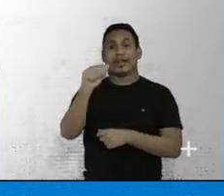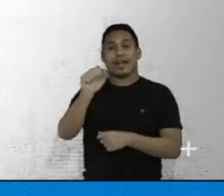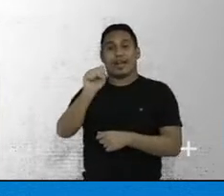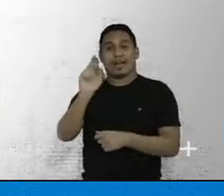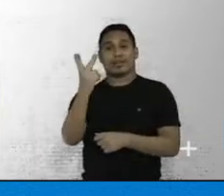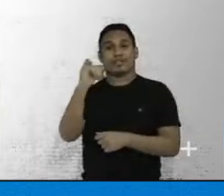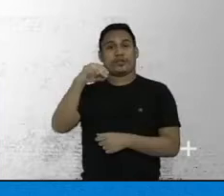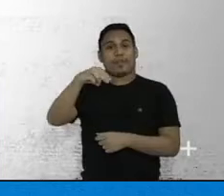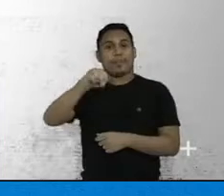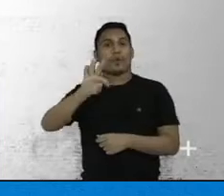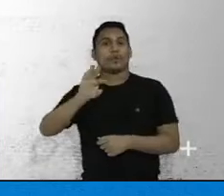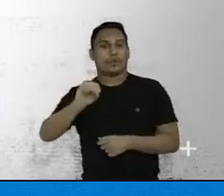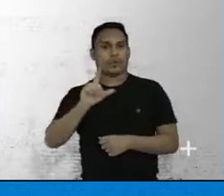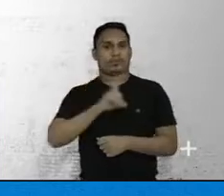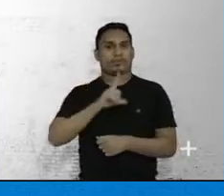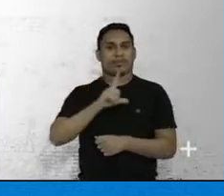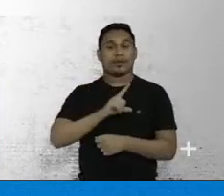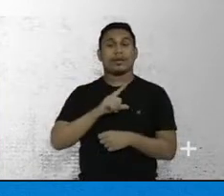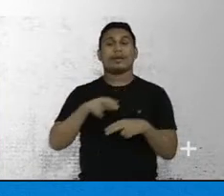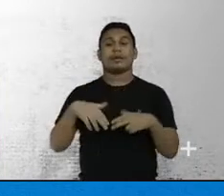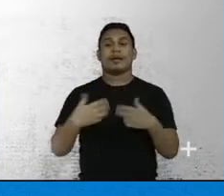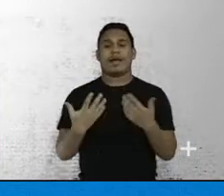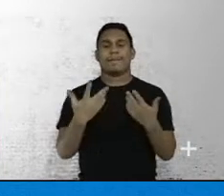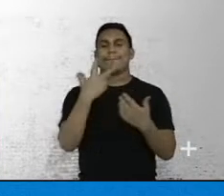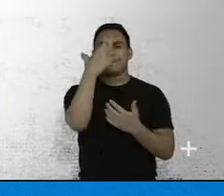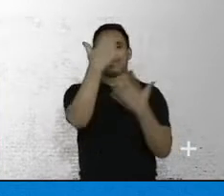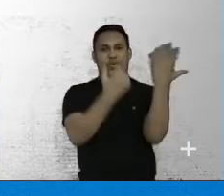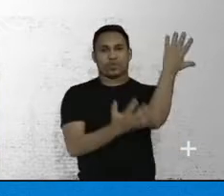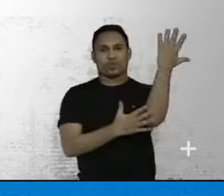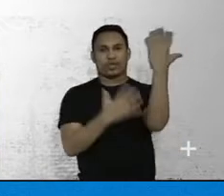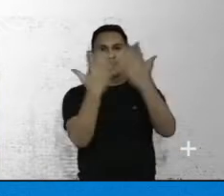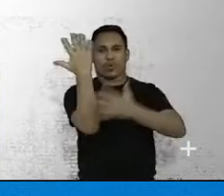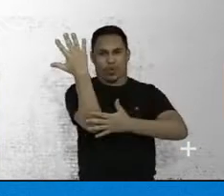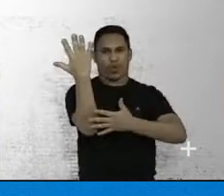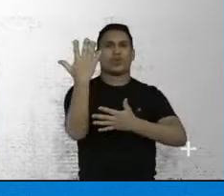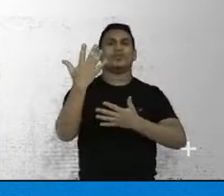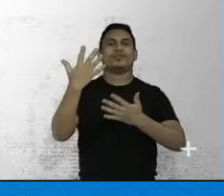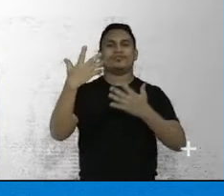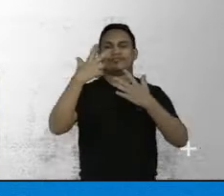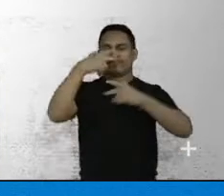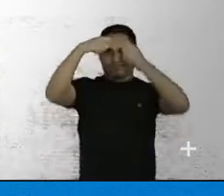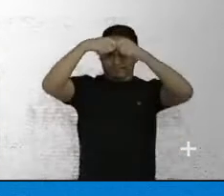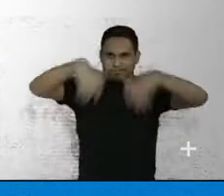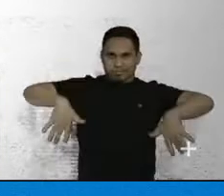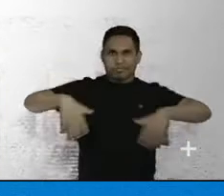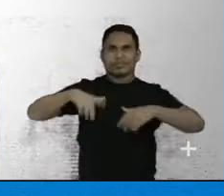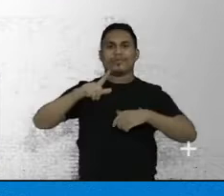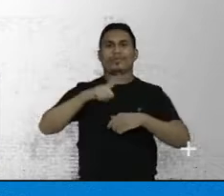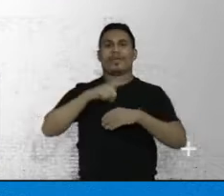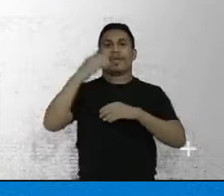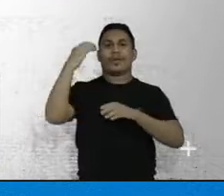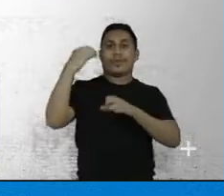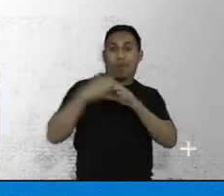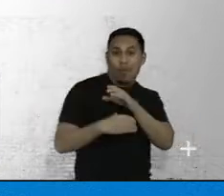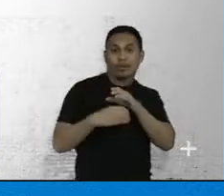nossos neurotransmissores, daquelas substâncias químicas que ligam, que comunicam os neurônios um com o outro e que recebe o